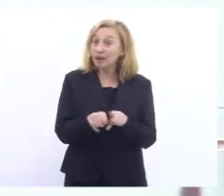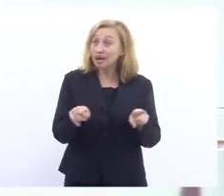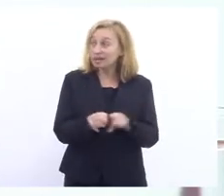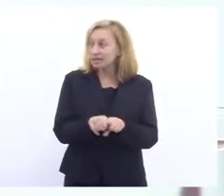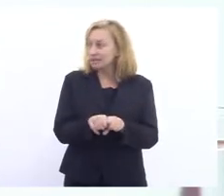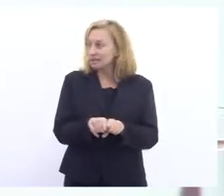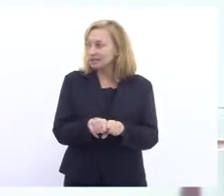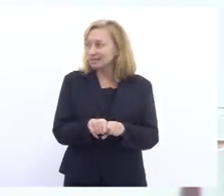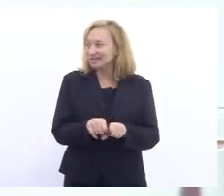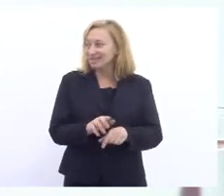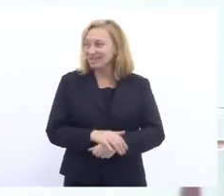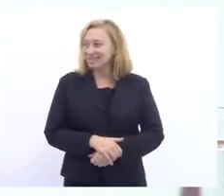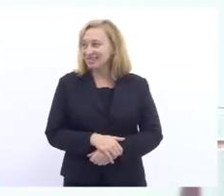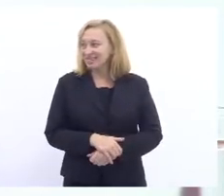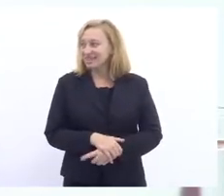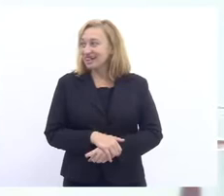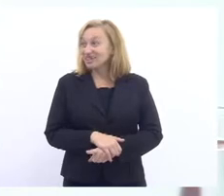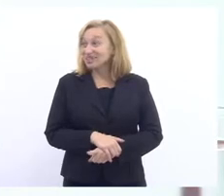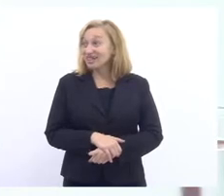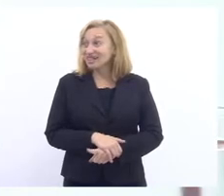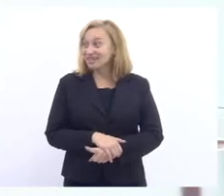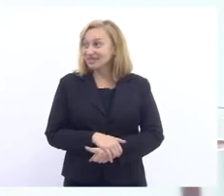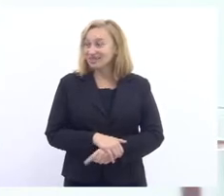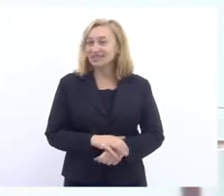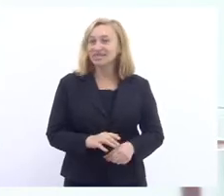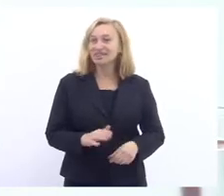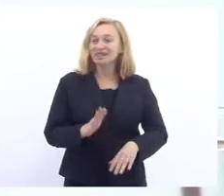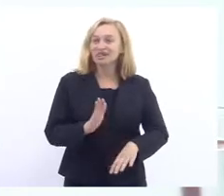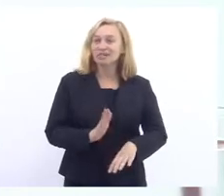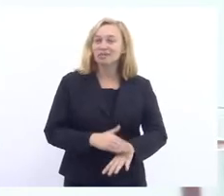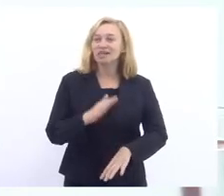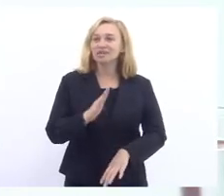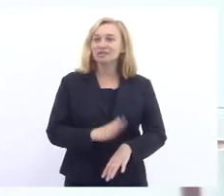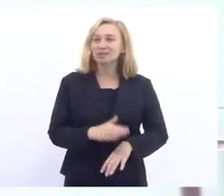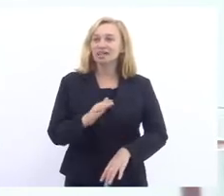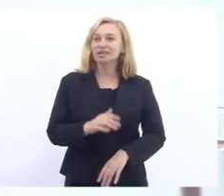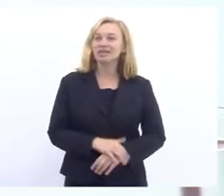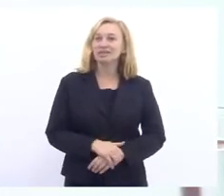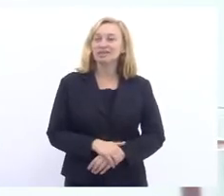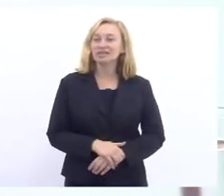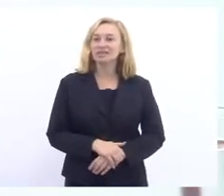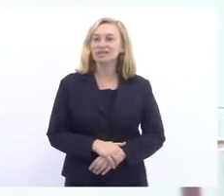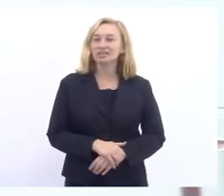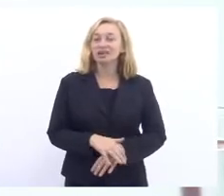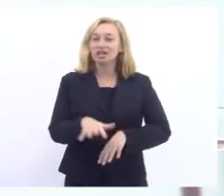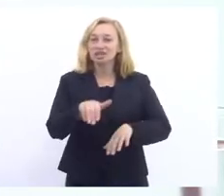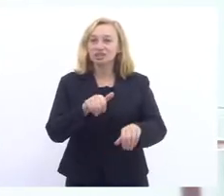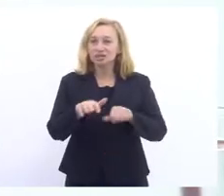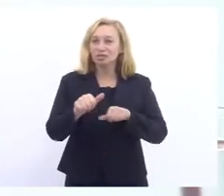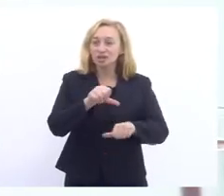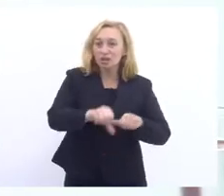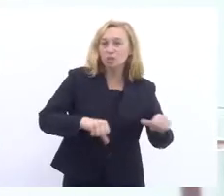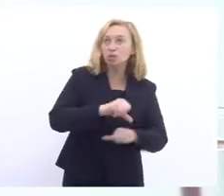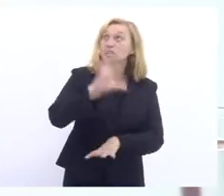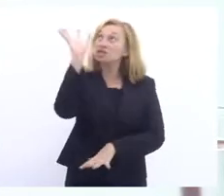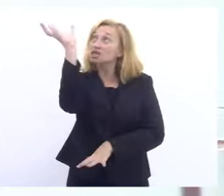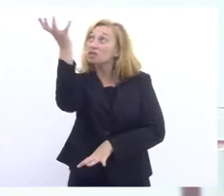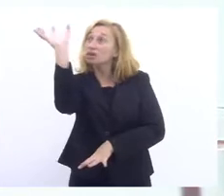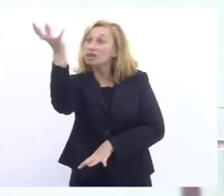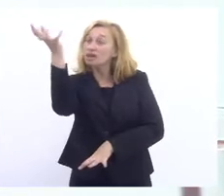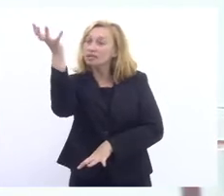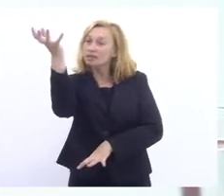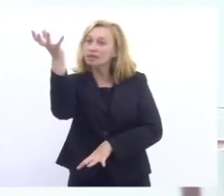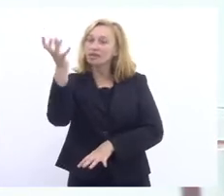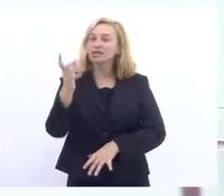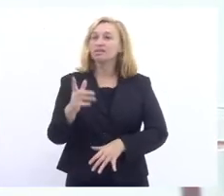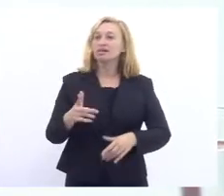levar em conta agenda da sustentabilidade e ainda em função das chamadas é mudanças climáticas né que